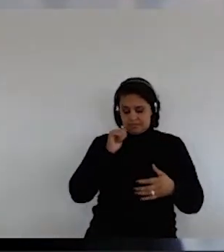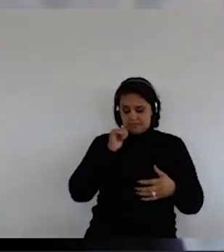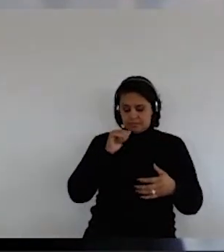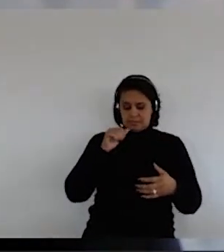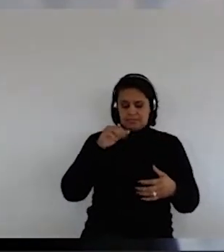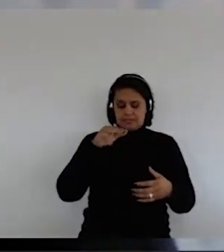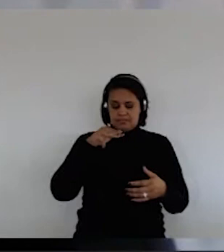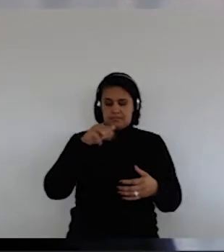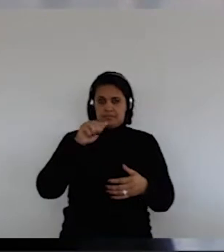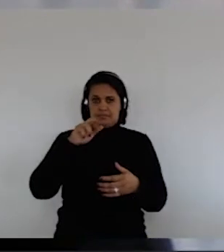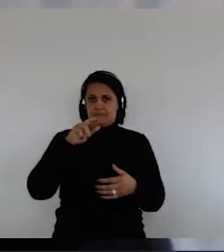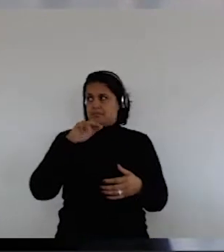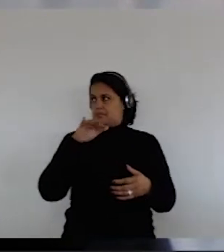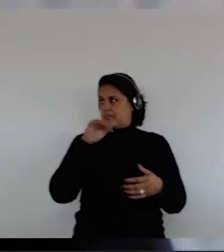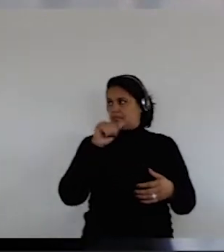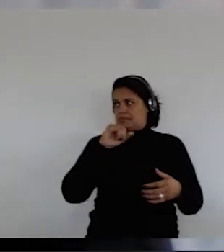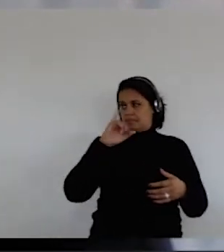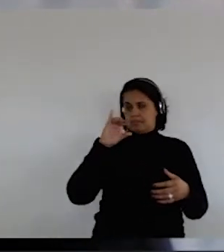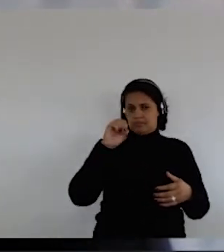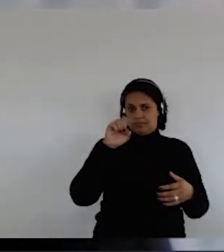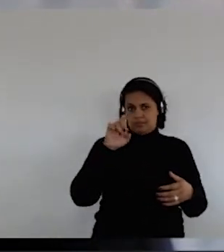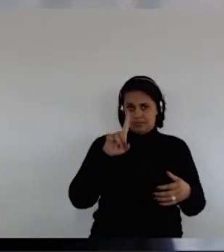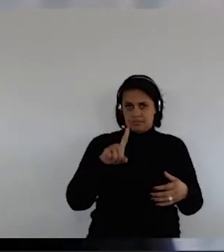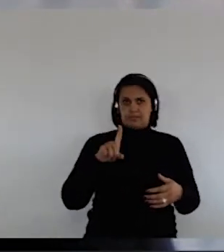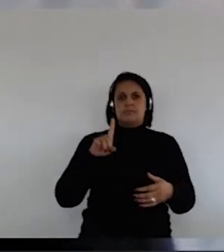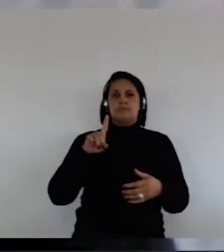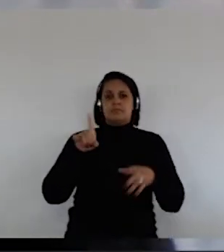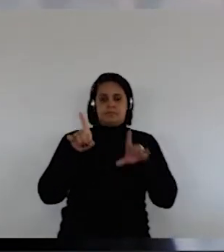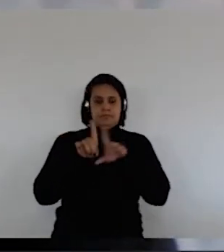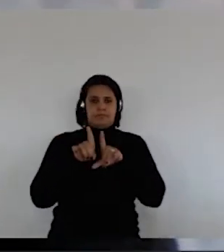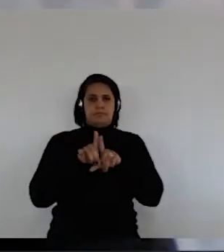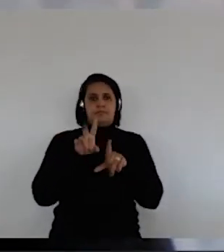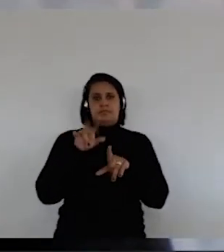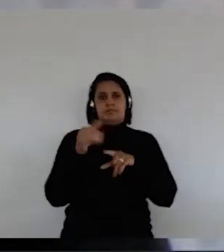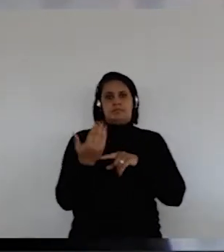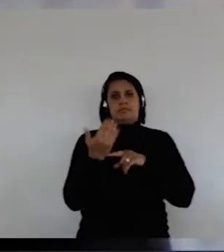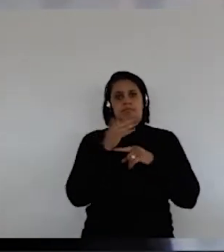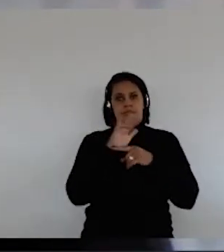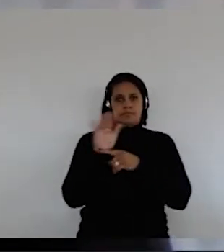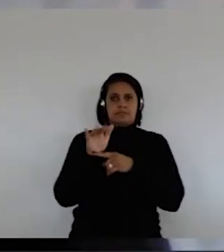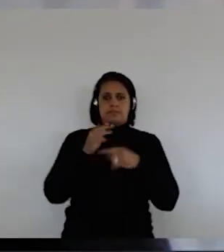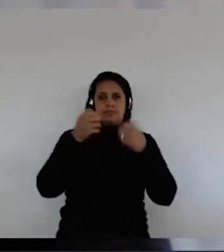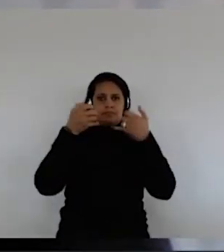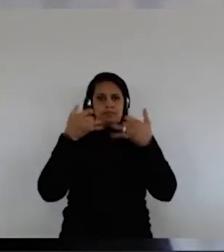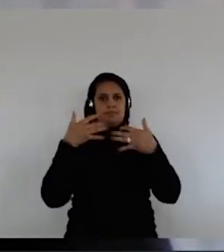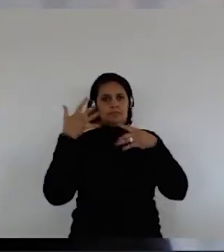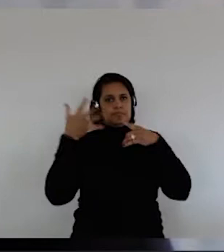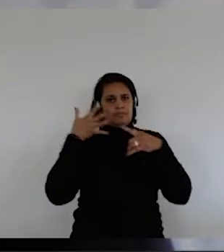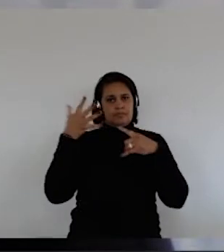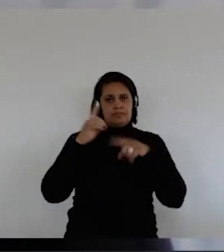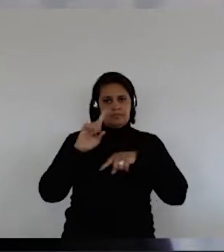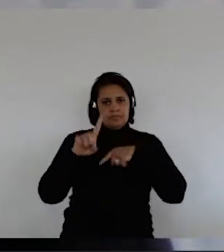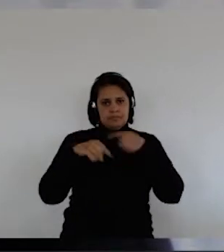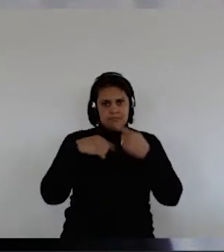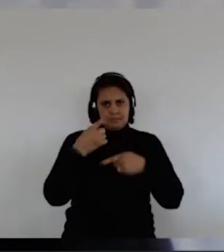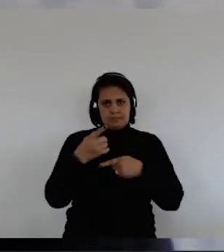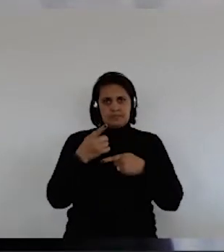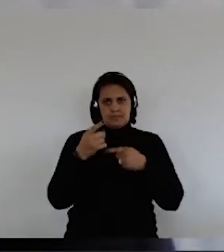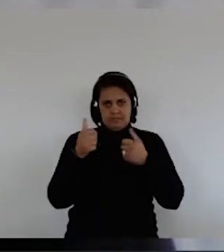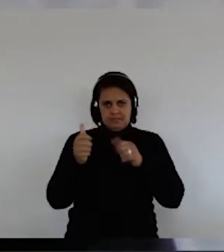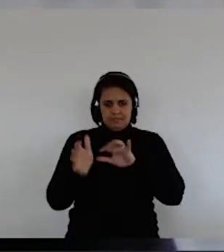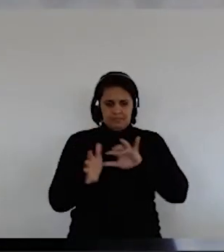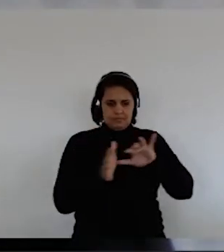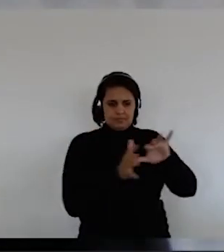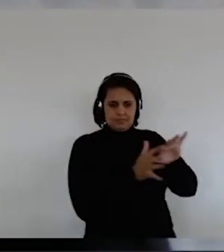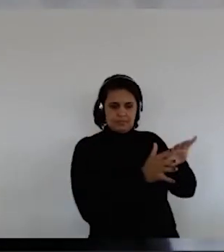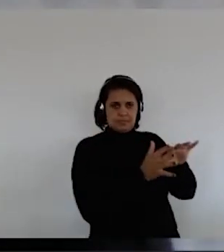Henrique Lucon também nos irão agraciar, nos irão brindar com suas falas em sequência, mas eu irei falar sobre eles daqui a